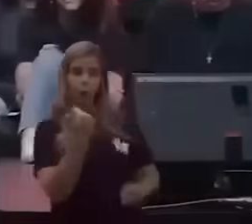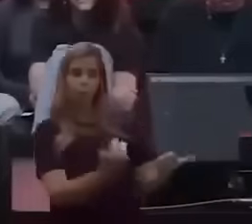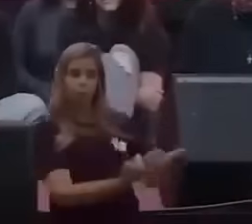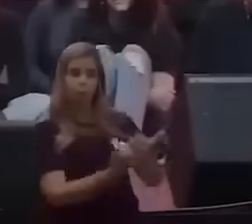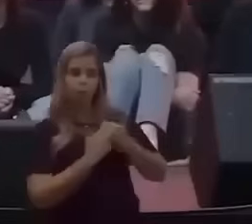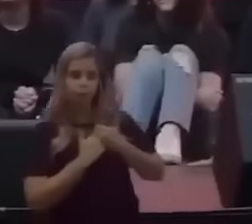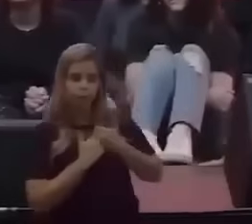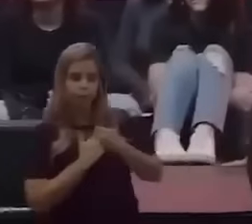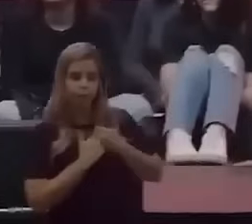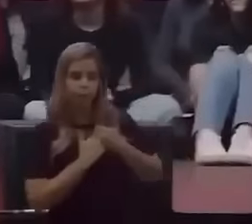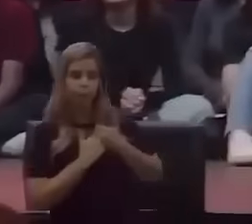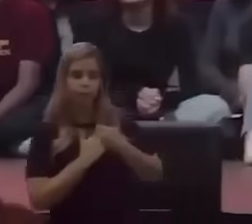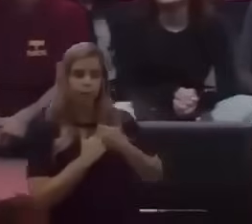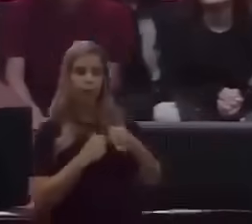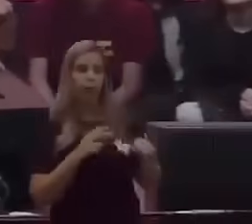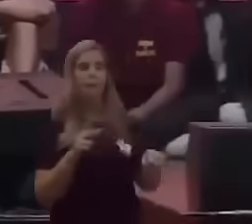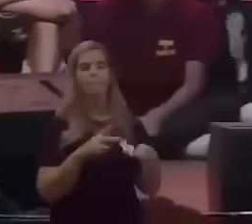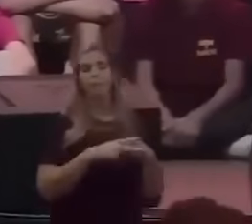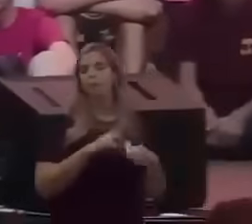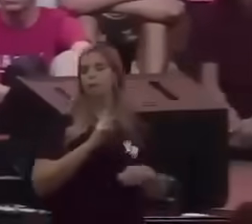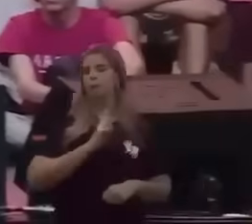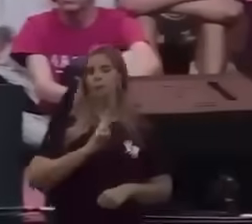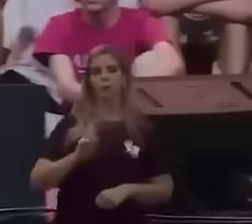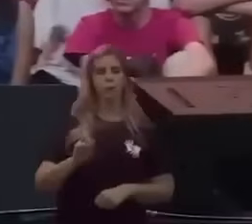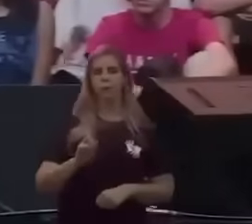mim? Pedro não respondeu essa pergunta.